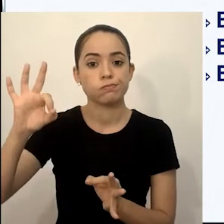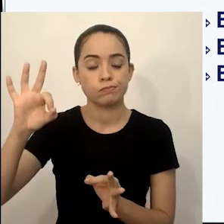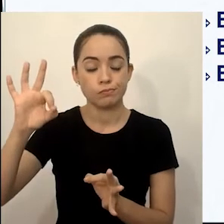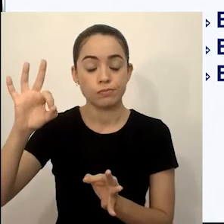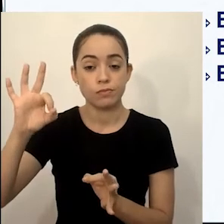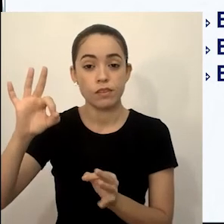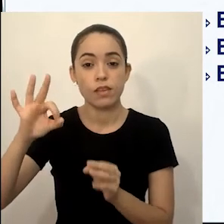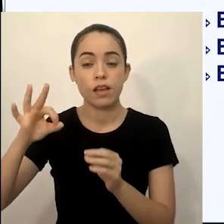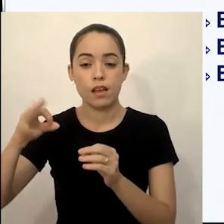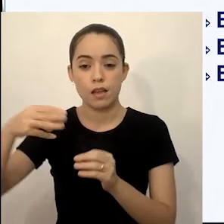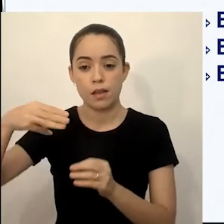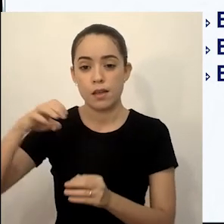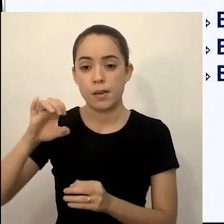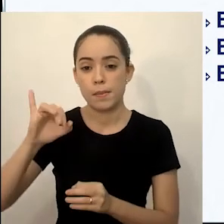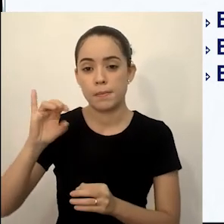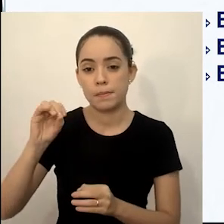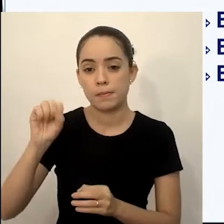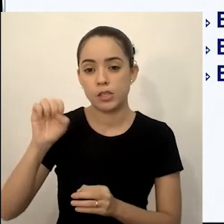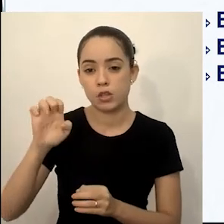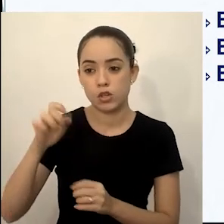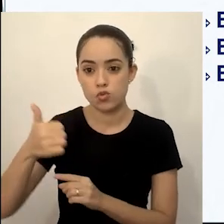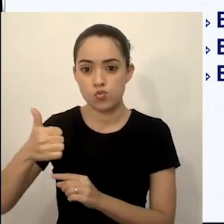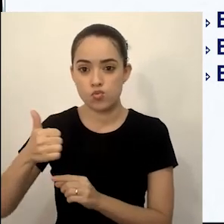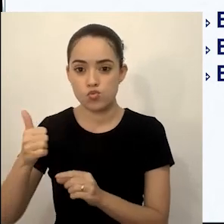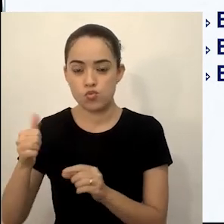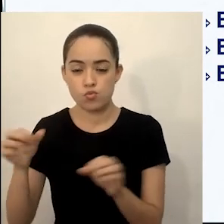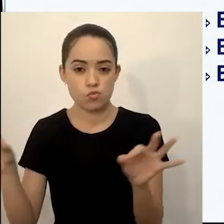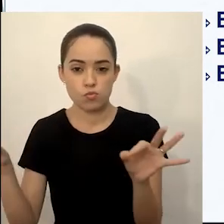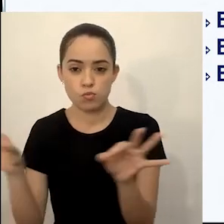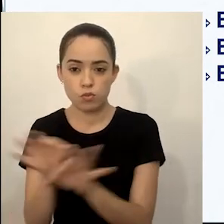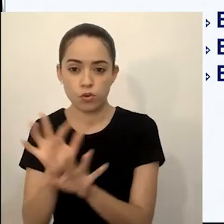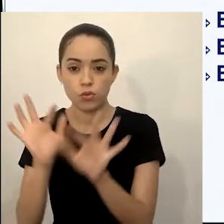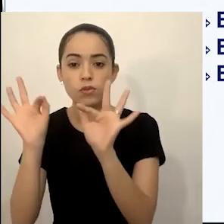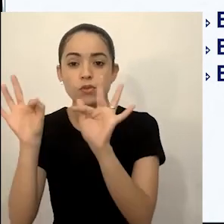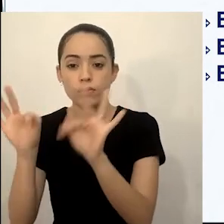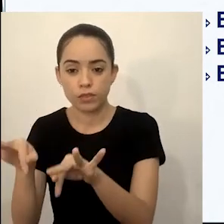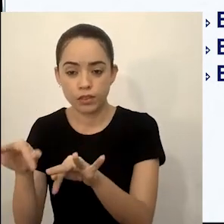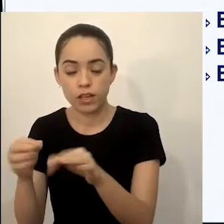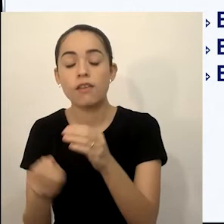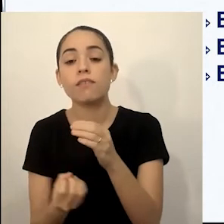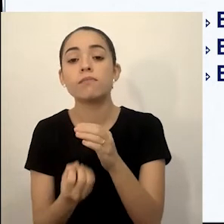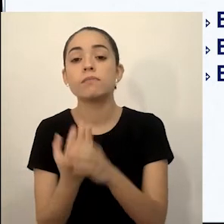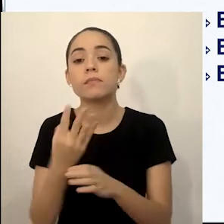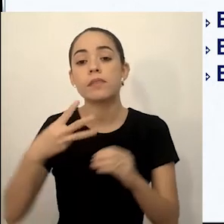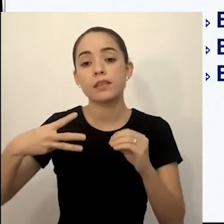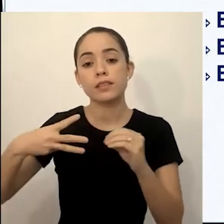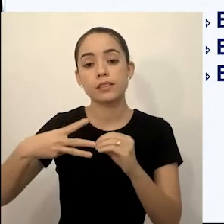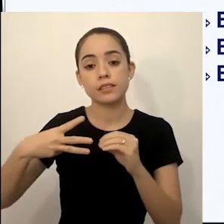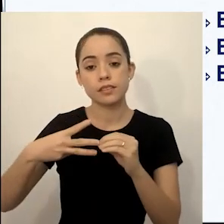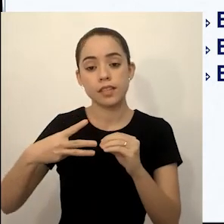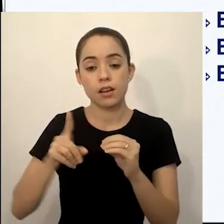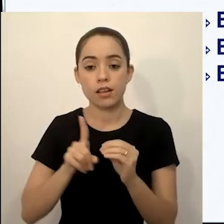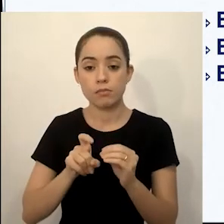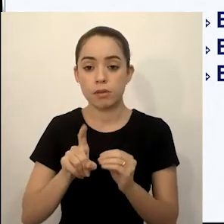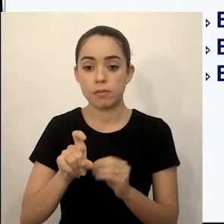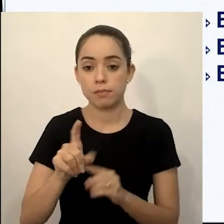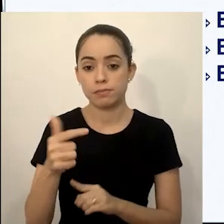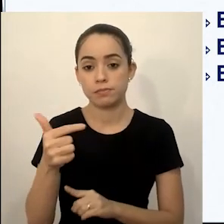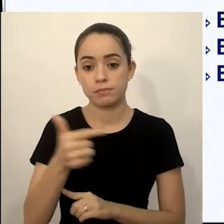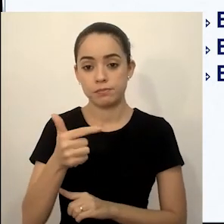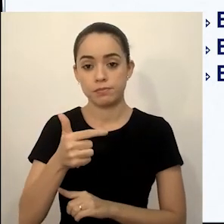Ao final da meiose 1, ocorrerá a formação de